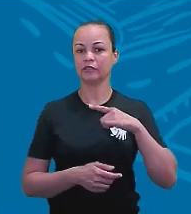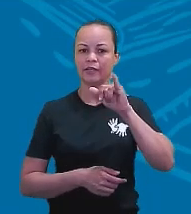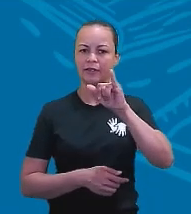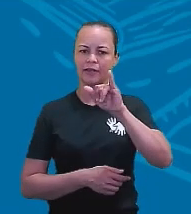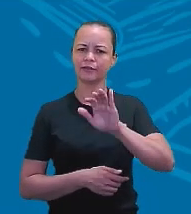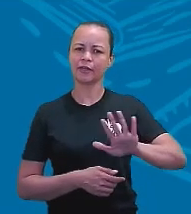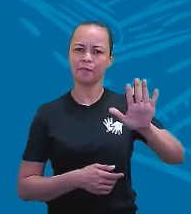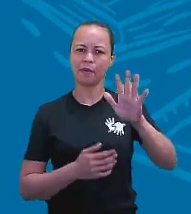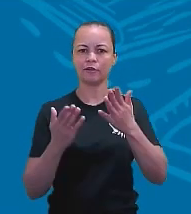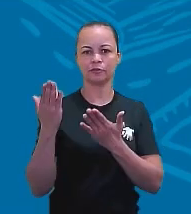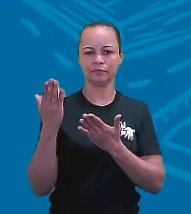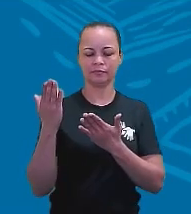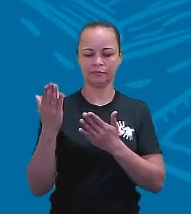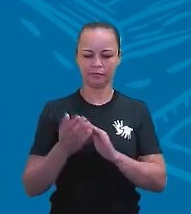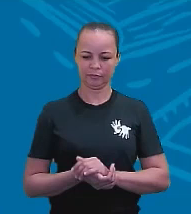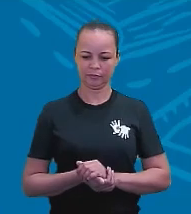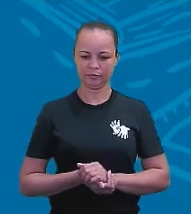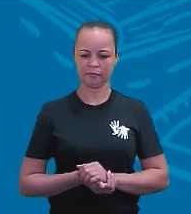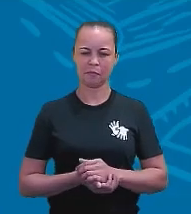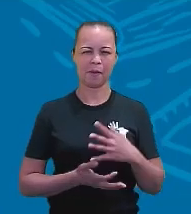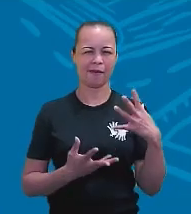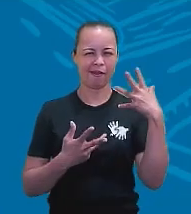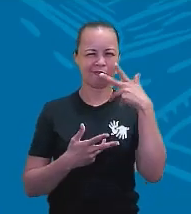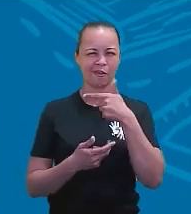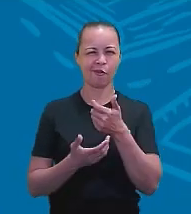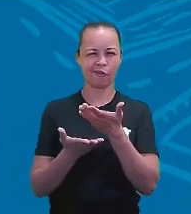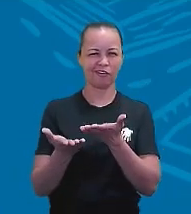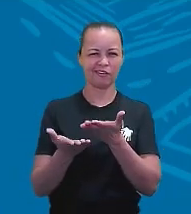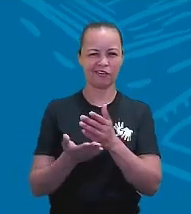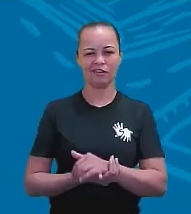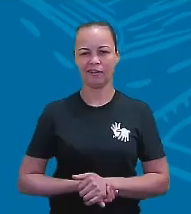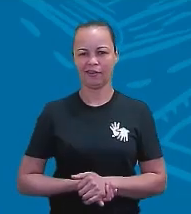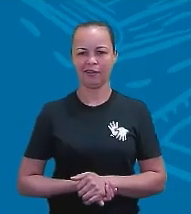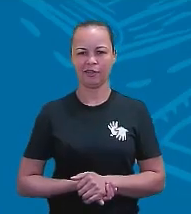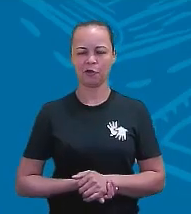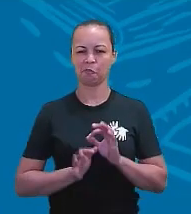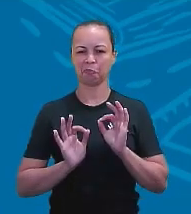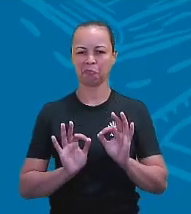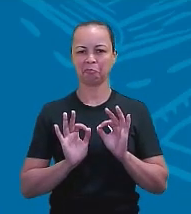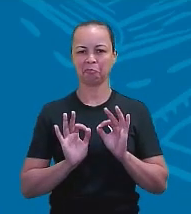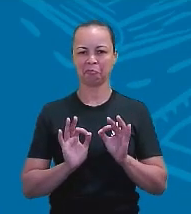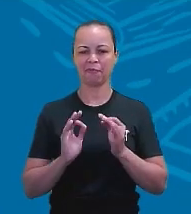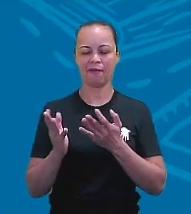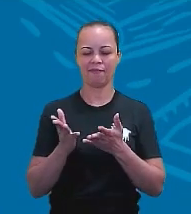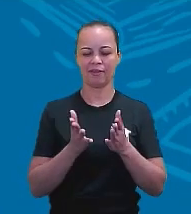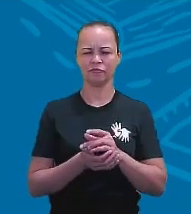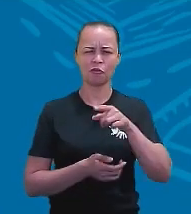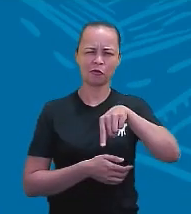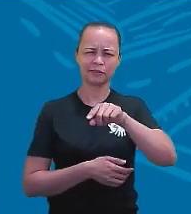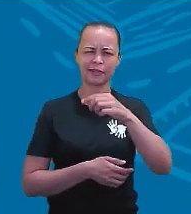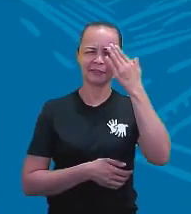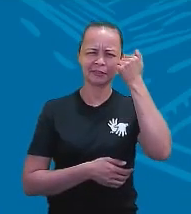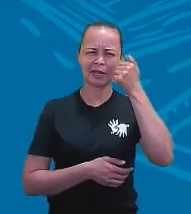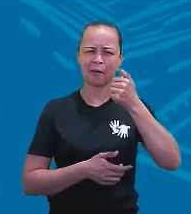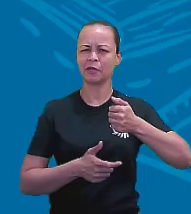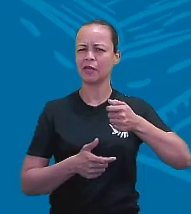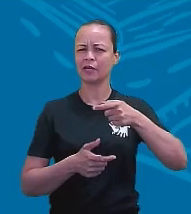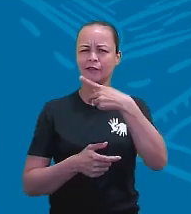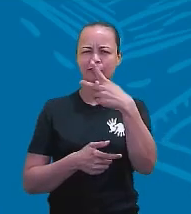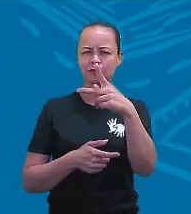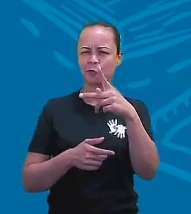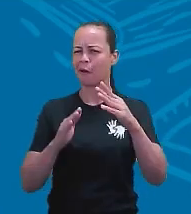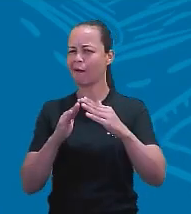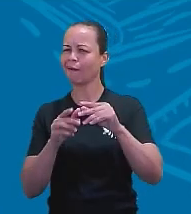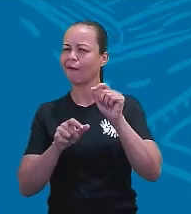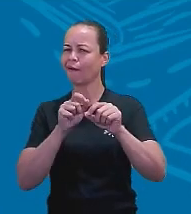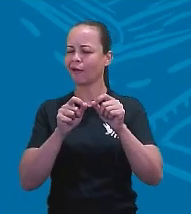imagem. Gente, imagem maravilhosa, vê? Que coisa maravilhosa. Será que você aí de casa sabe me dizer, sem